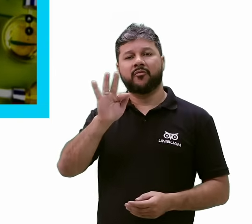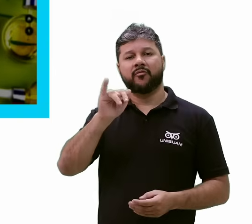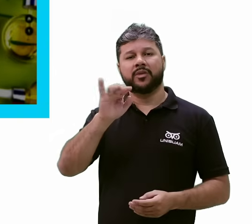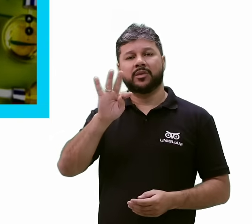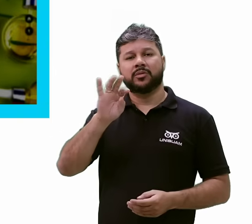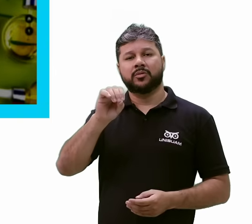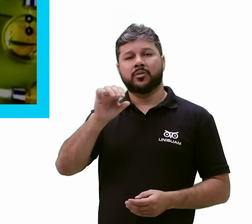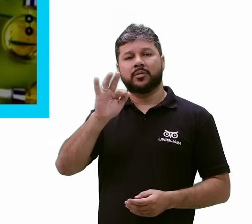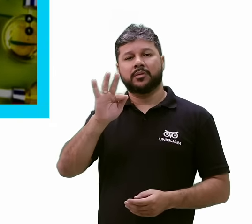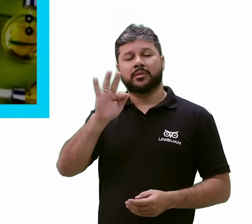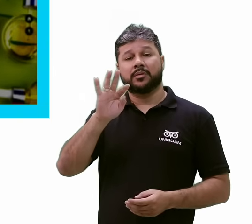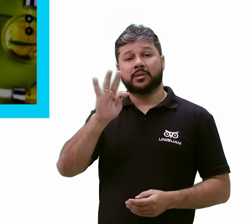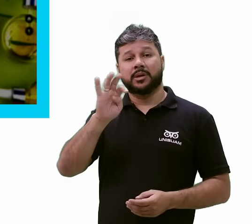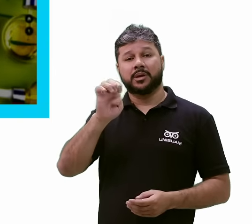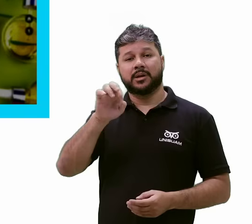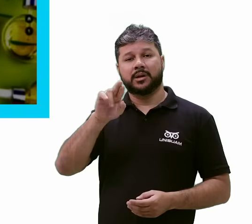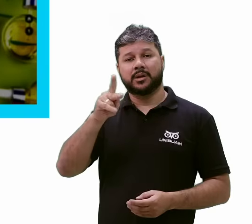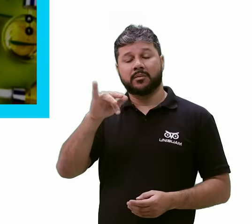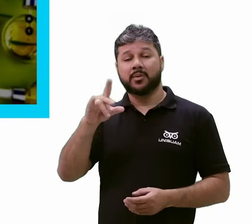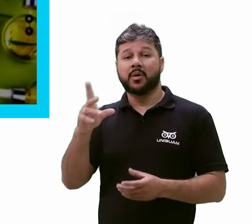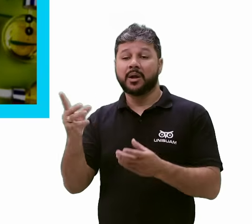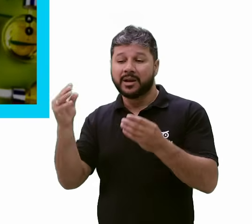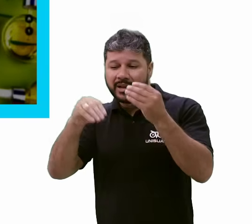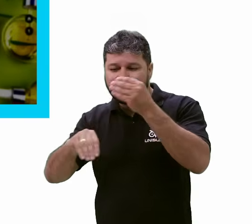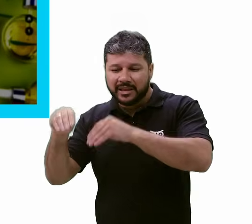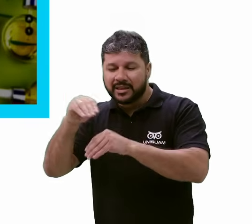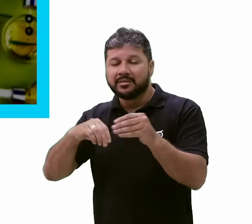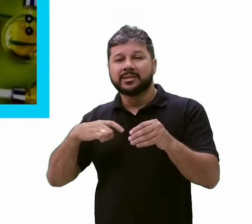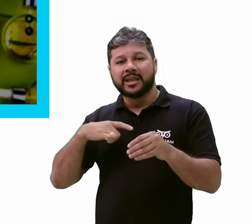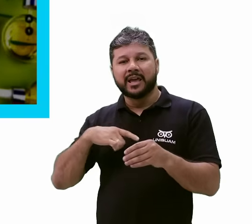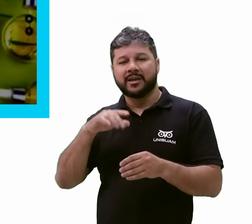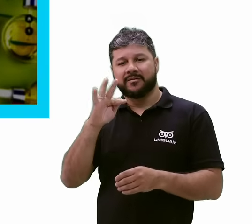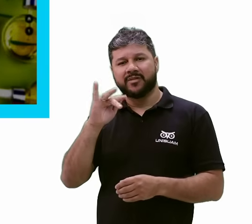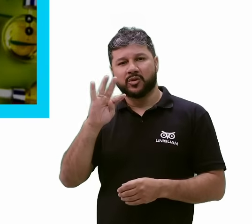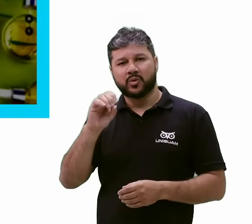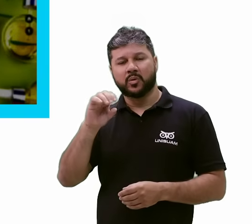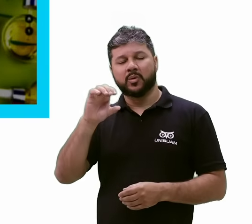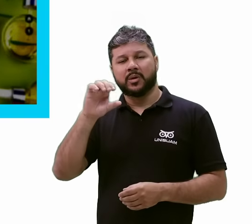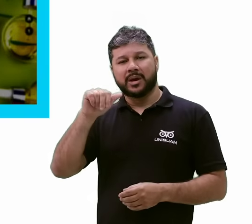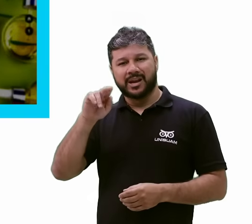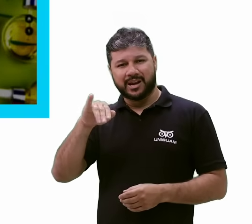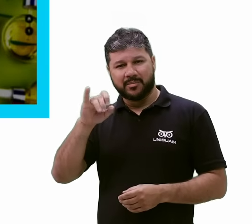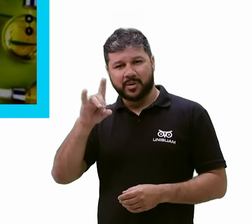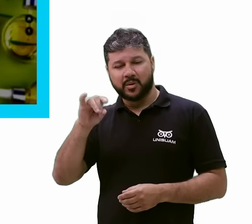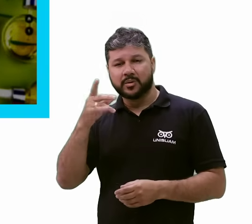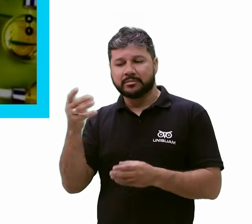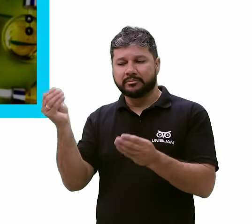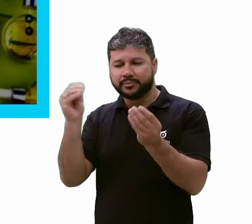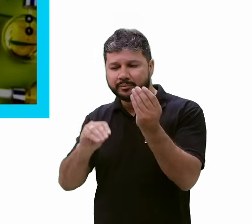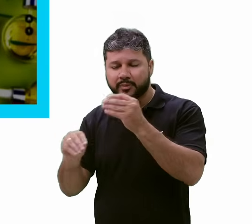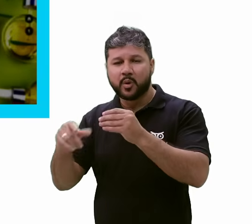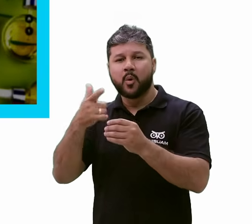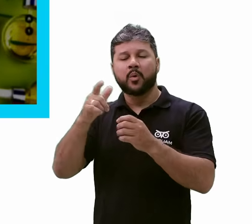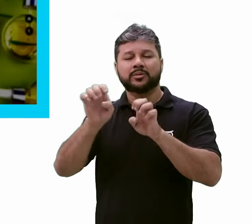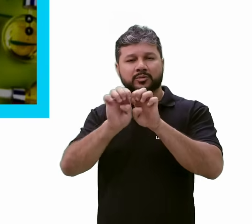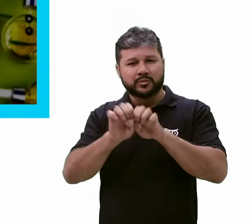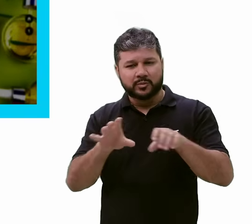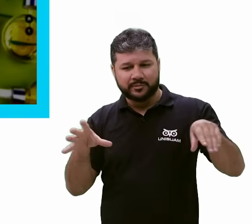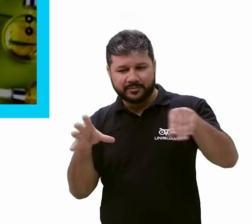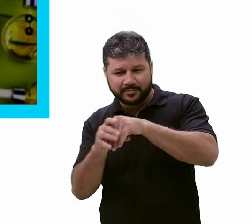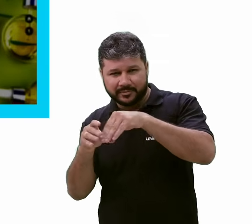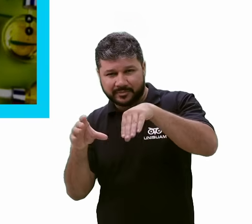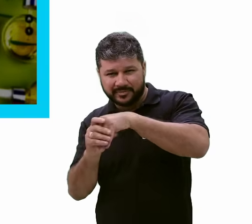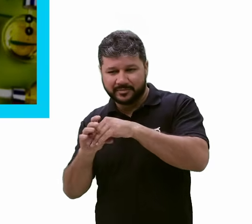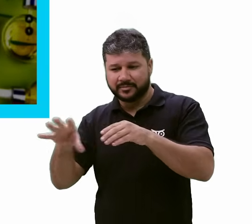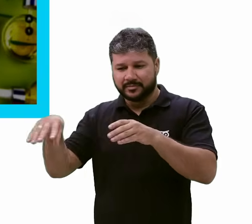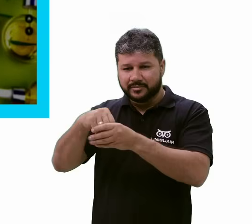fitoterápico, onde eu vou ter todas essas substâncias fitocannabinoides juntas, mais os outros produtos, como os terpenos, que eu mostrei